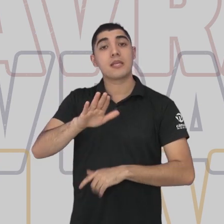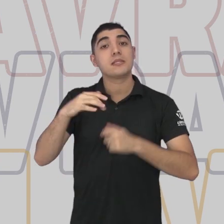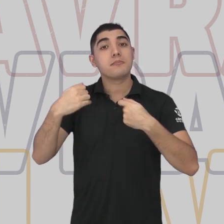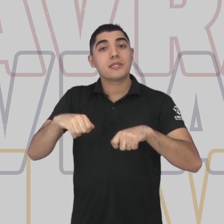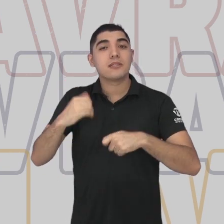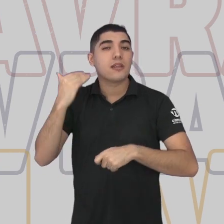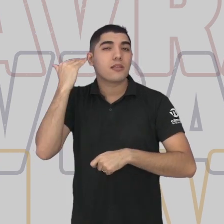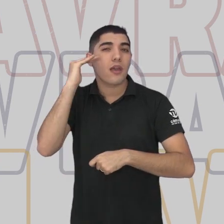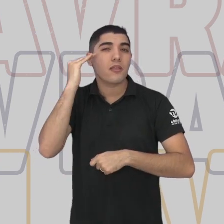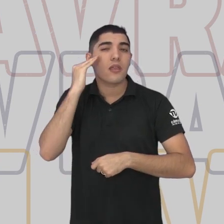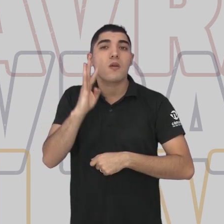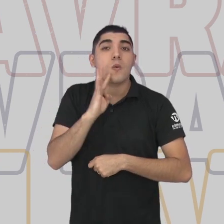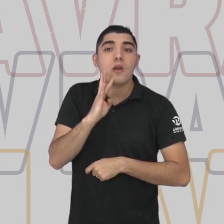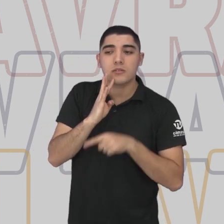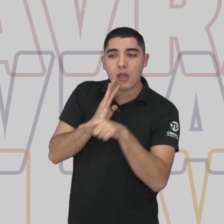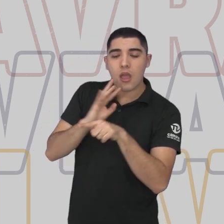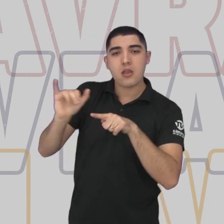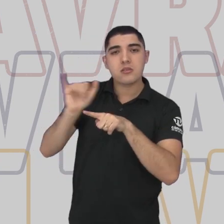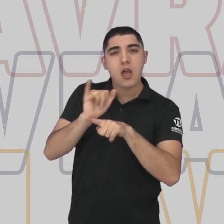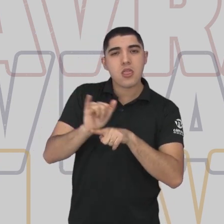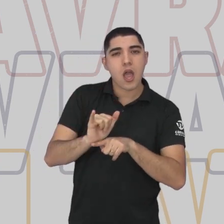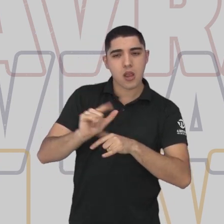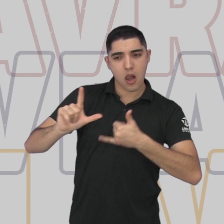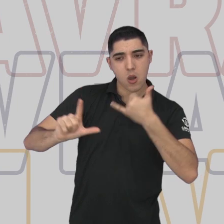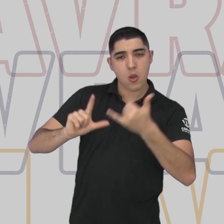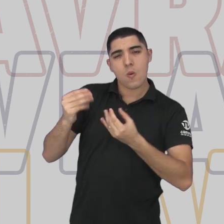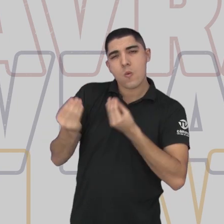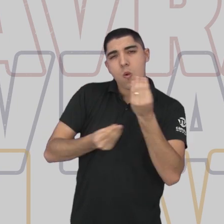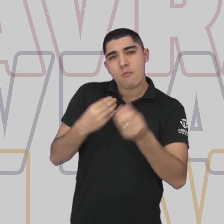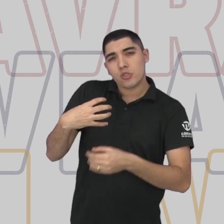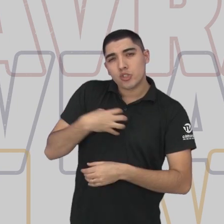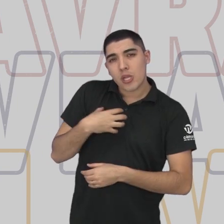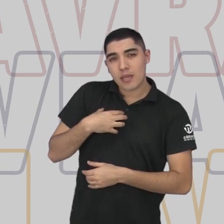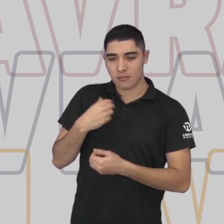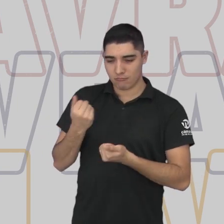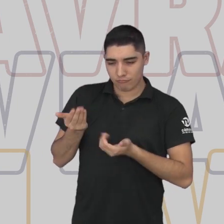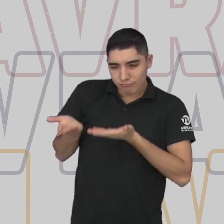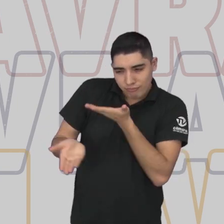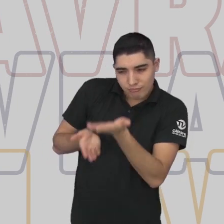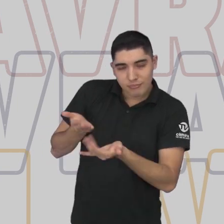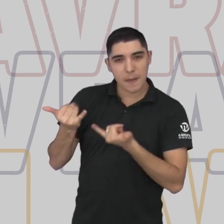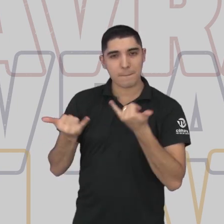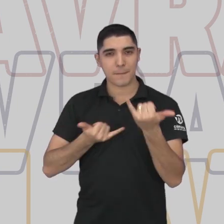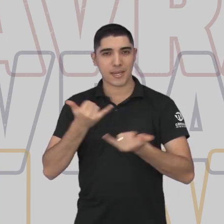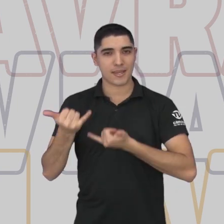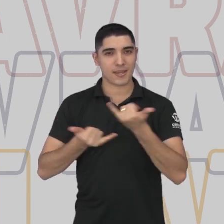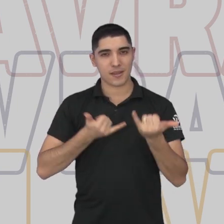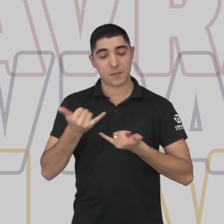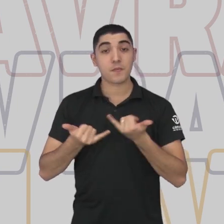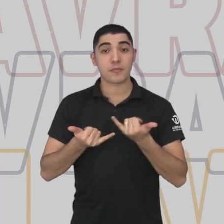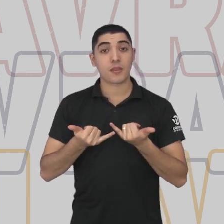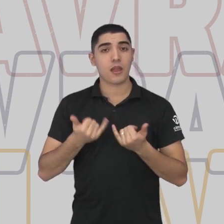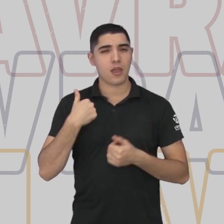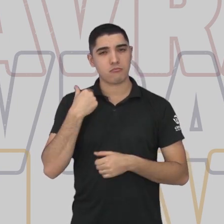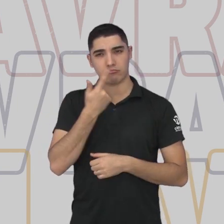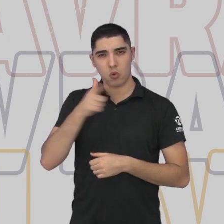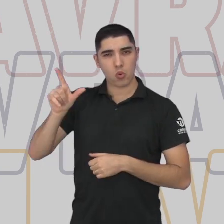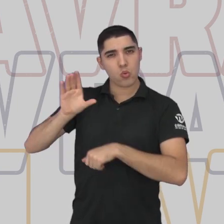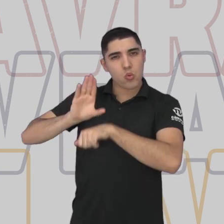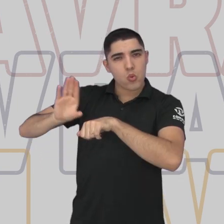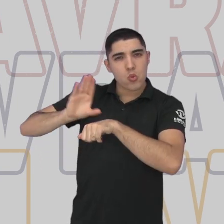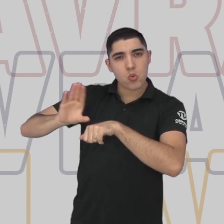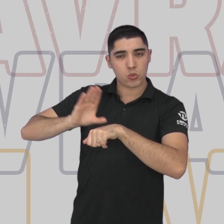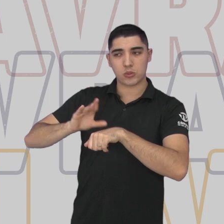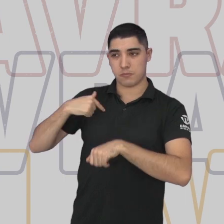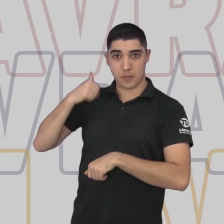dificuldade, mas às vezes é conhecer o método, né? É conhecer a maneira, você brincar, né? Uma vez